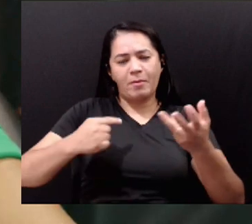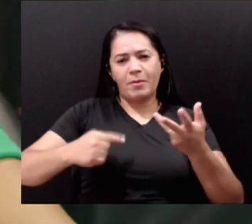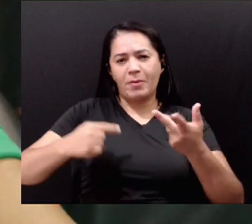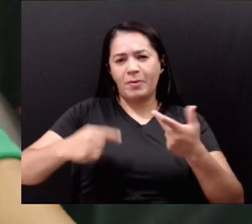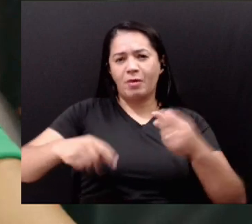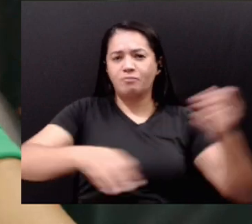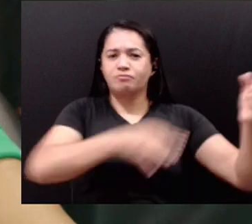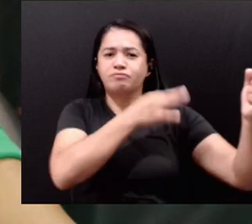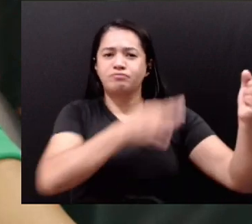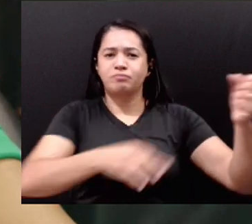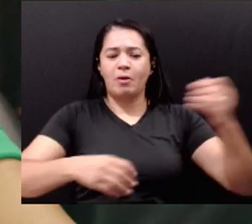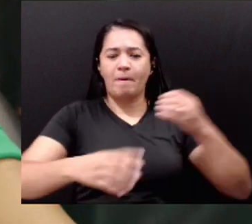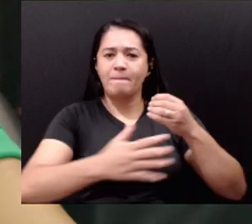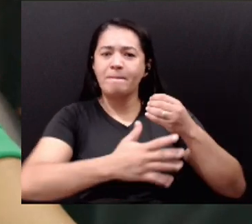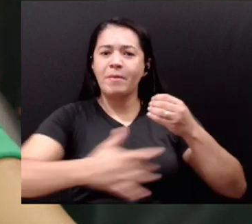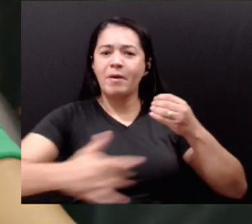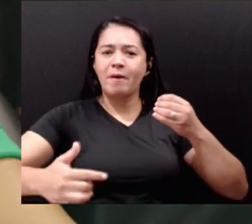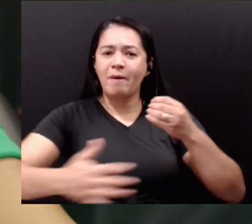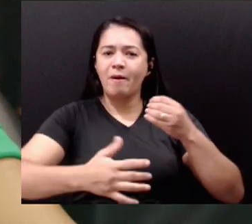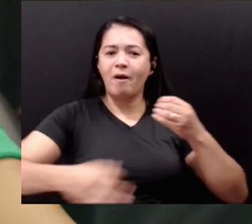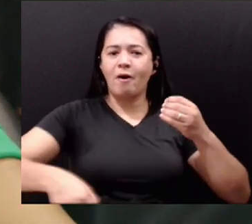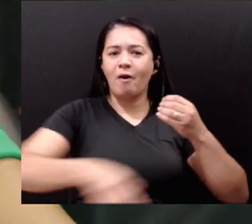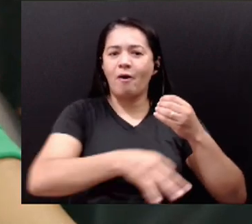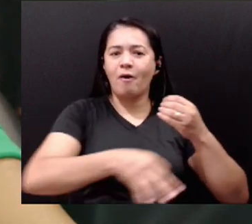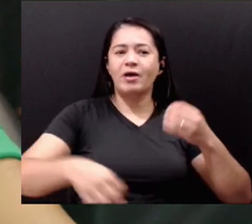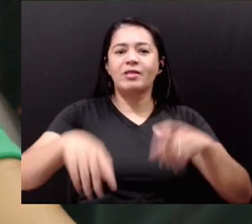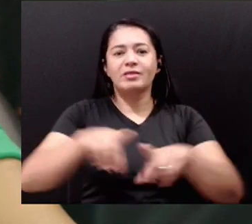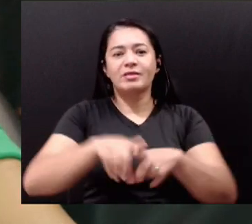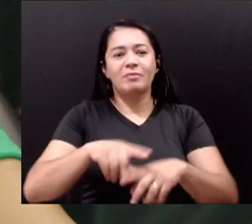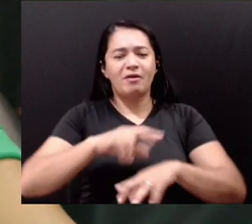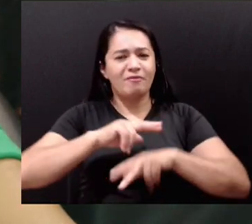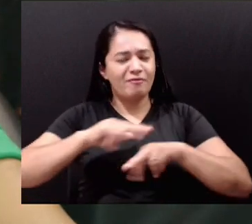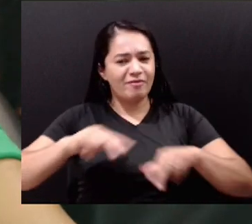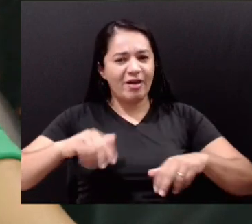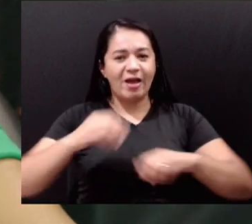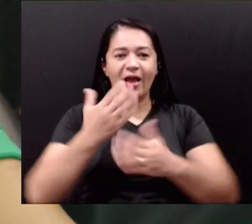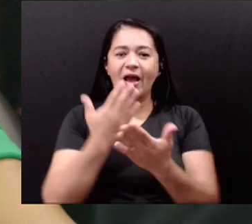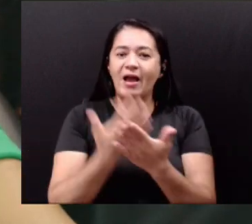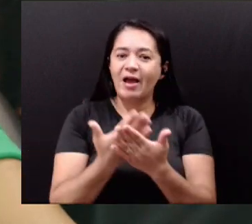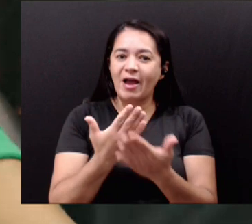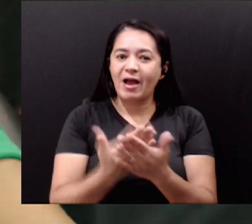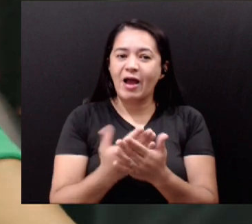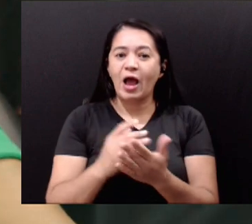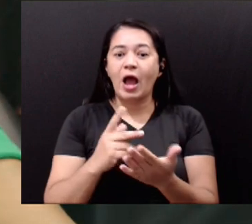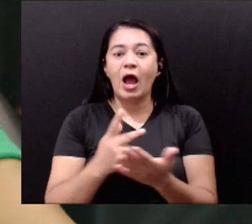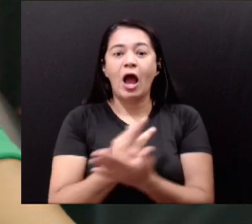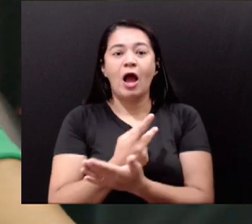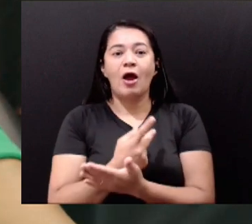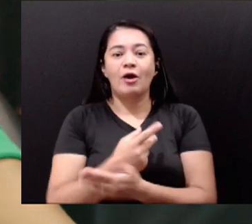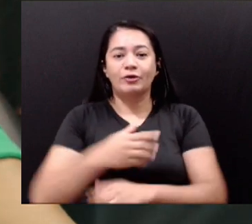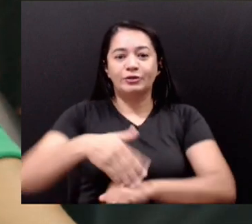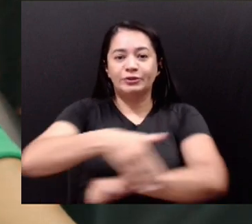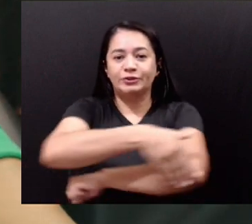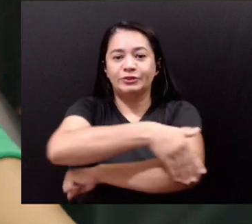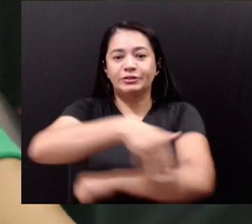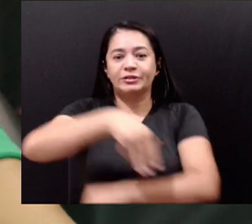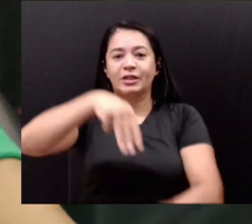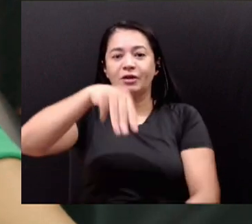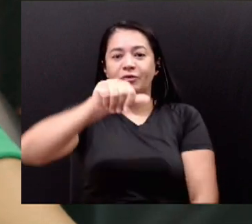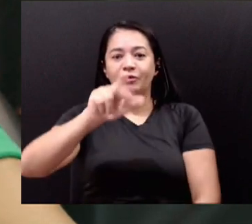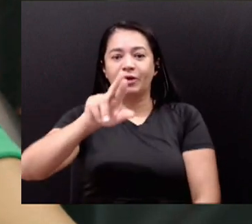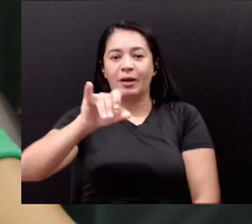e contrabaixo acústico. As aulas são realizadas no CIS Guanabara, na rua Mário Siqueira, 829, no